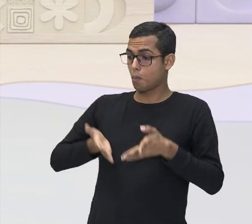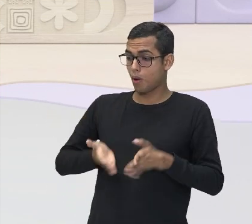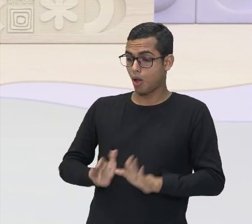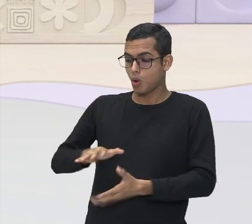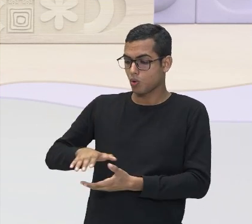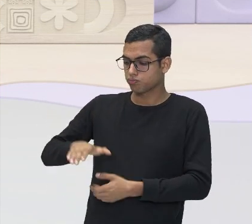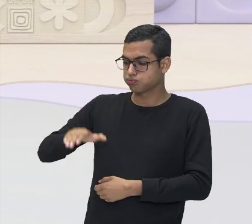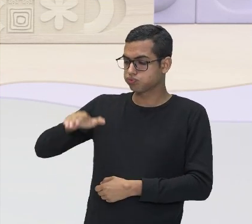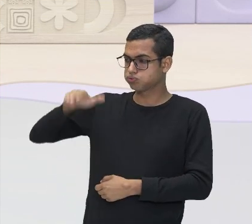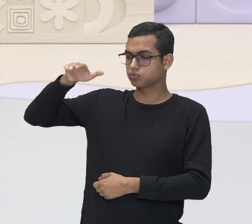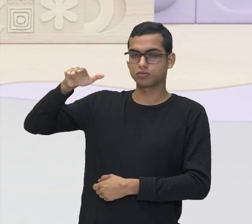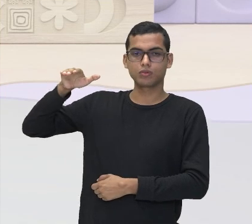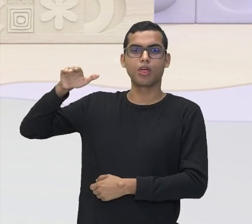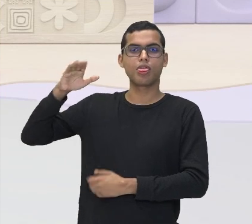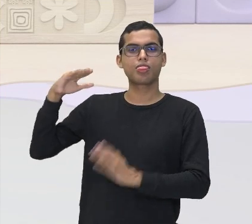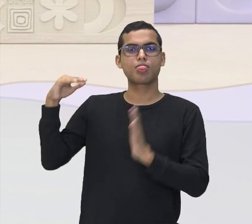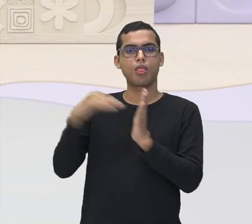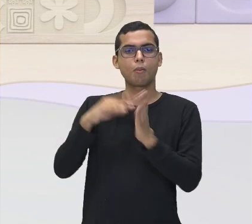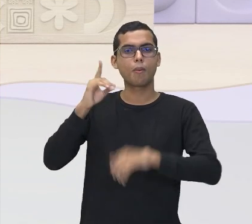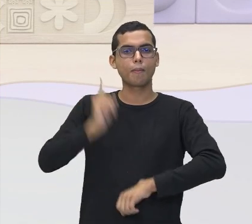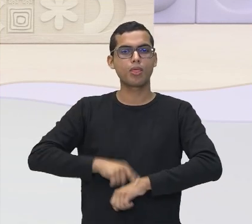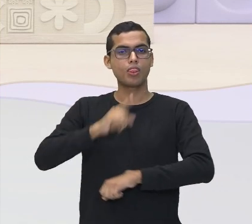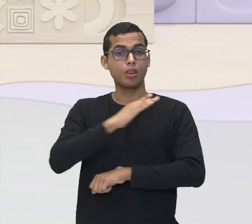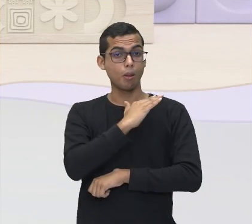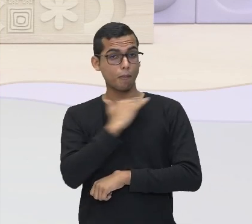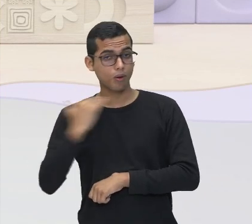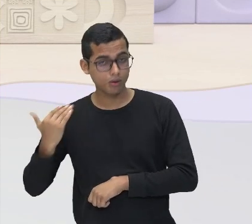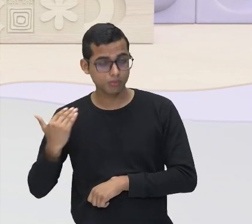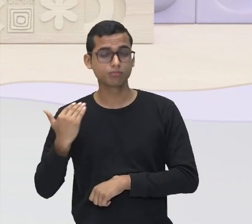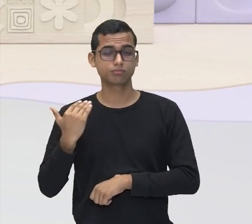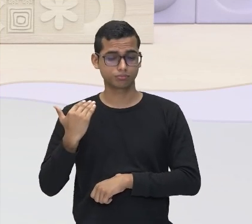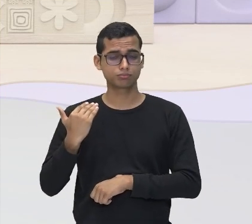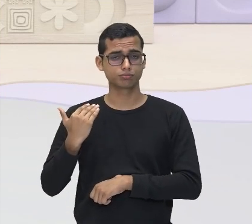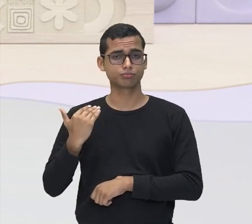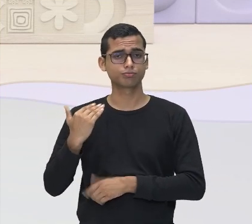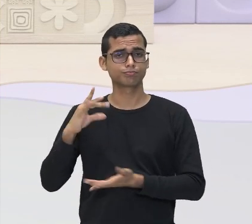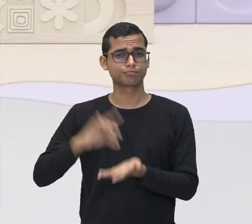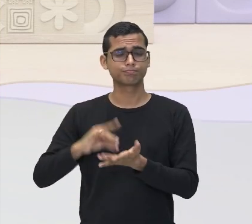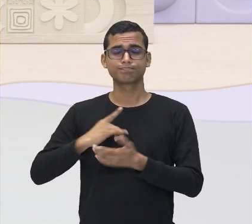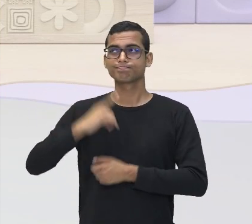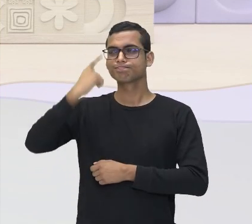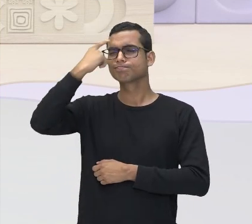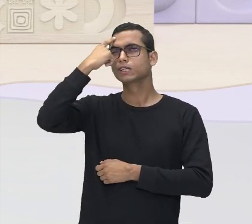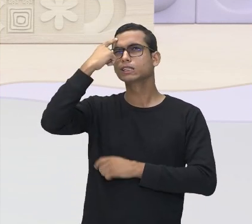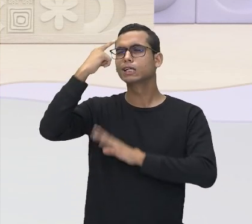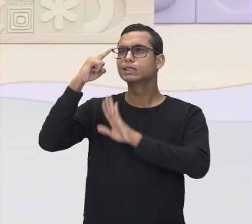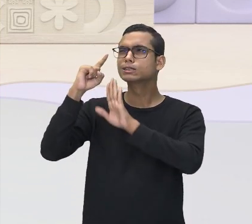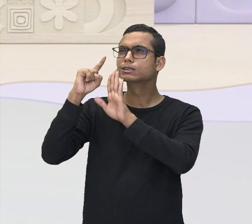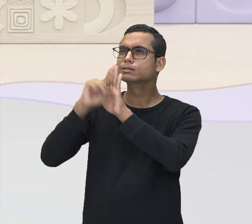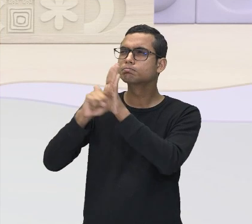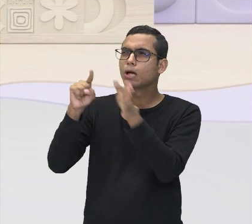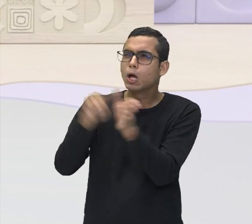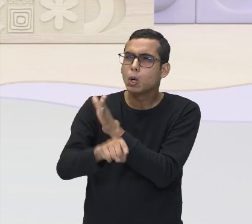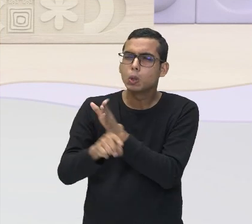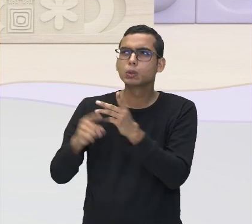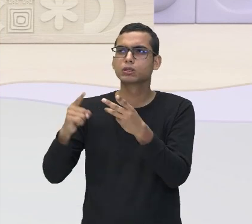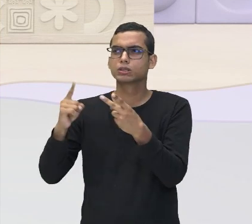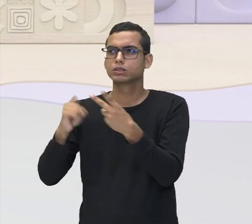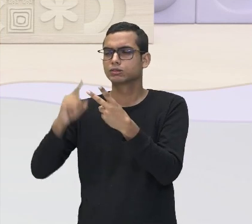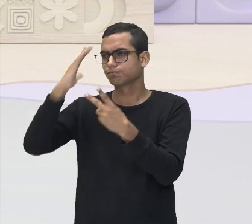nos acompanhar em nossas relações, nos acompanhar em nossas crenças,